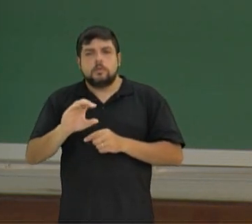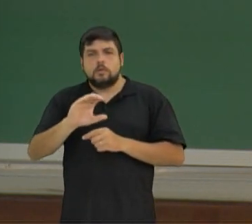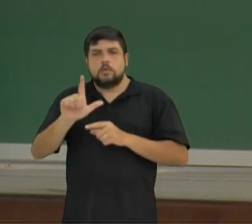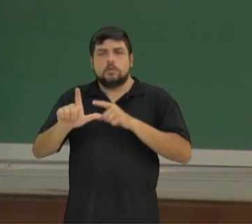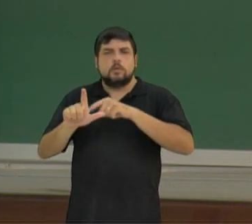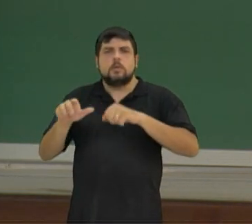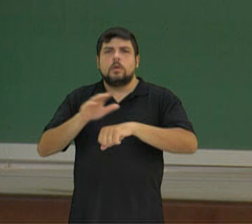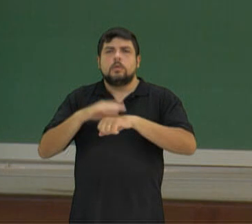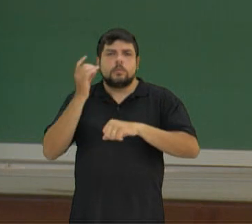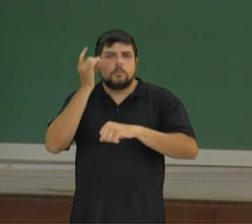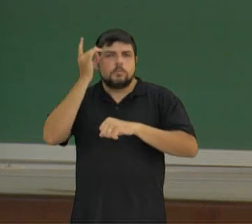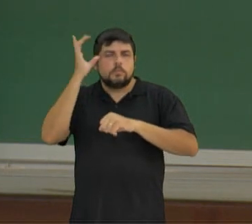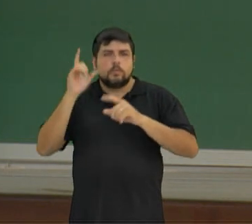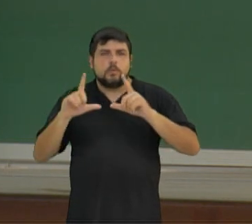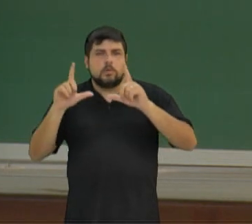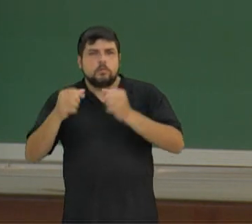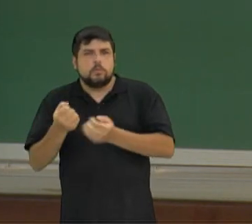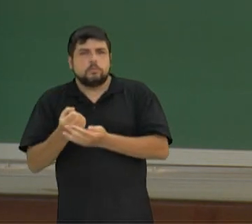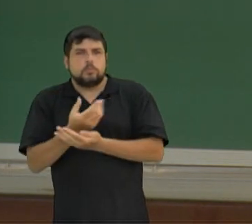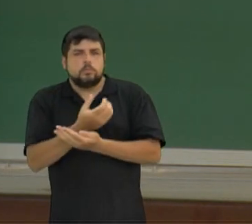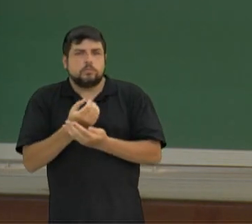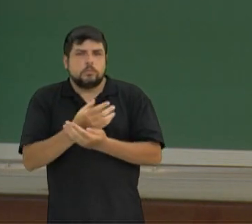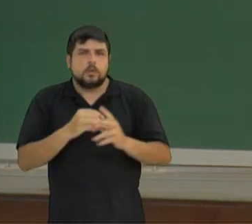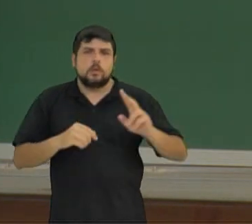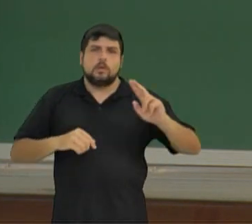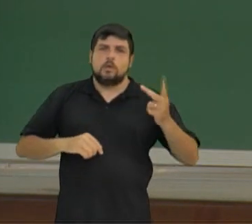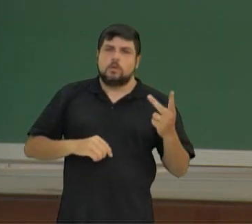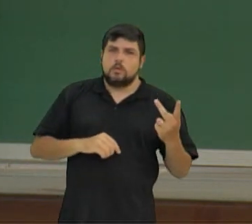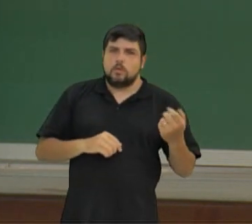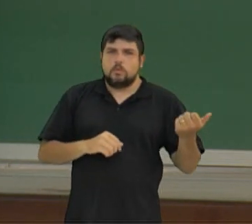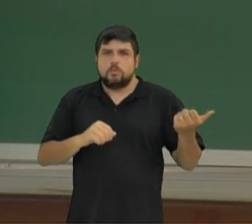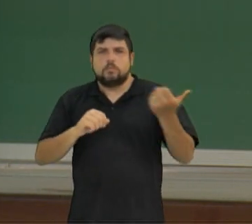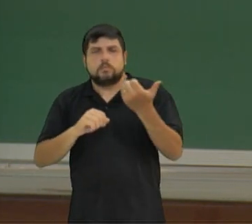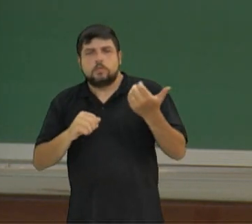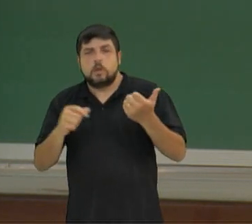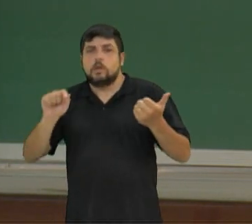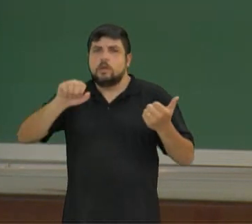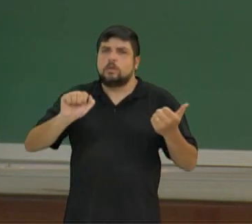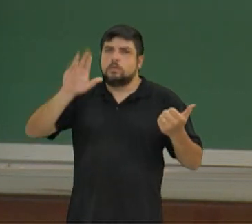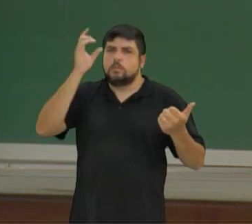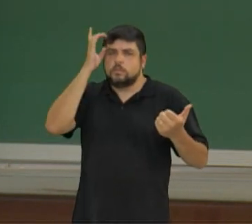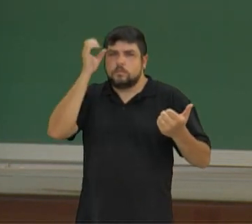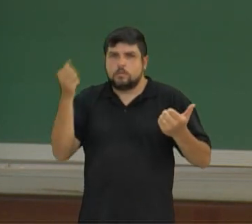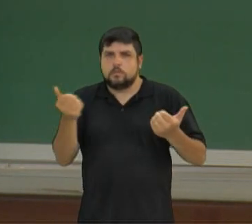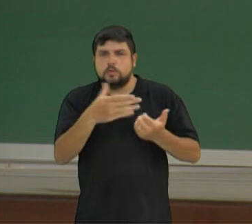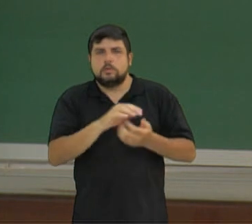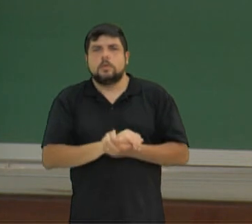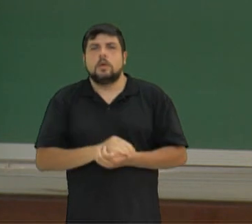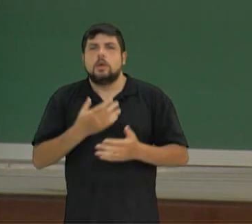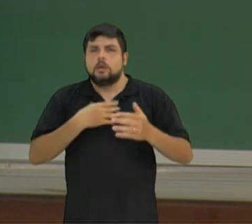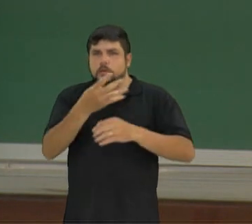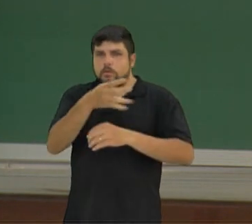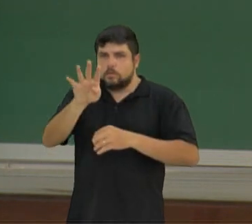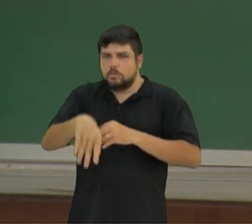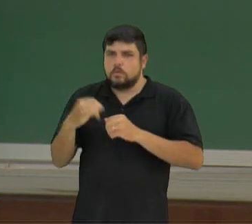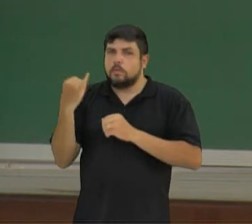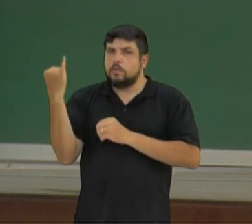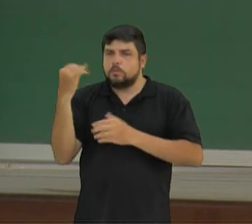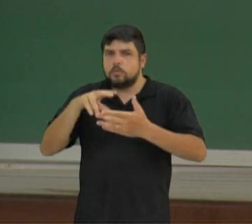maior facilidade de descarga em relação ao H, tá? Para o lado de cima da seta, nessa tabelinha muito importante aqui